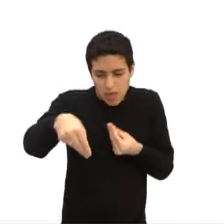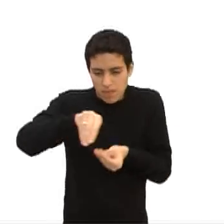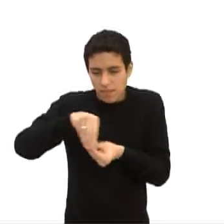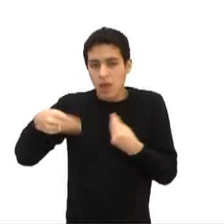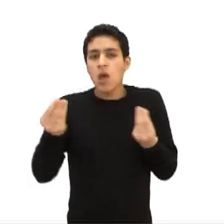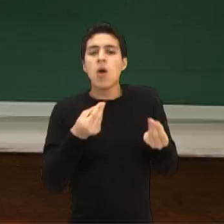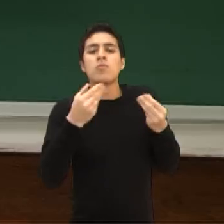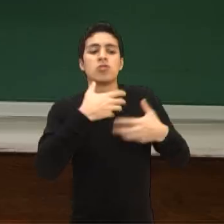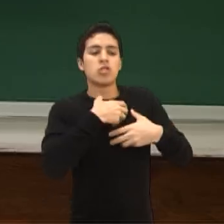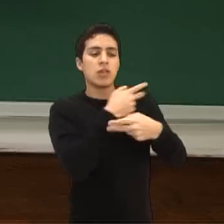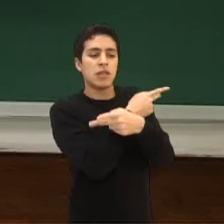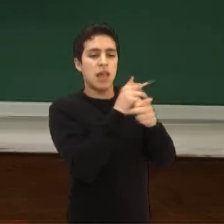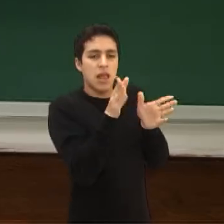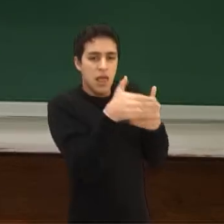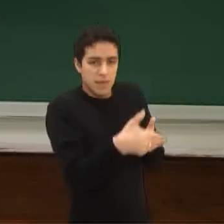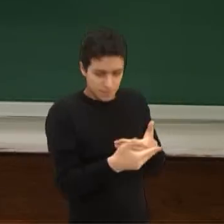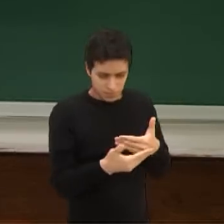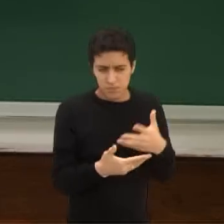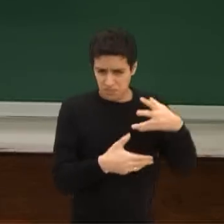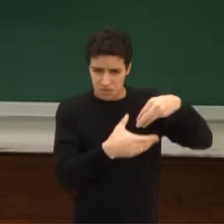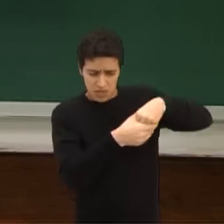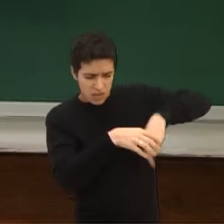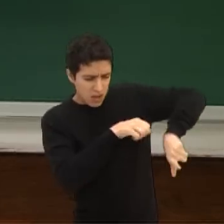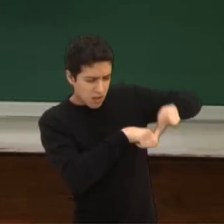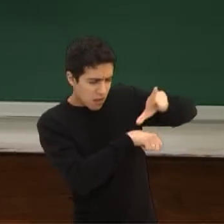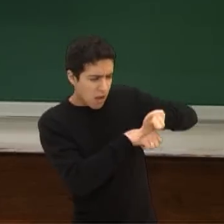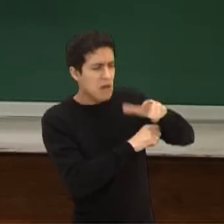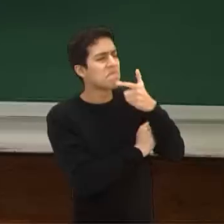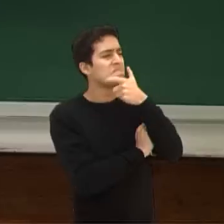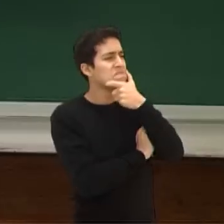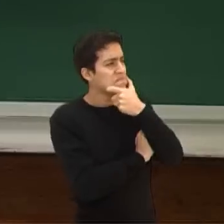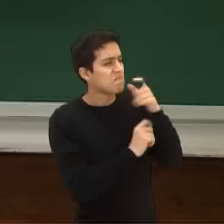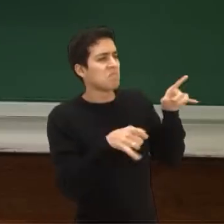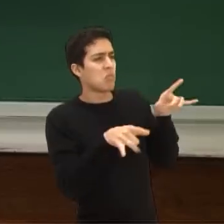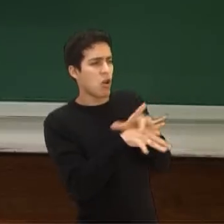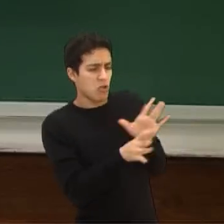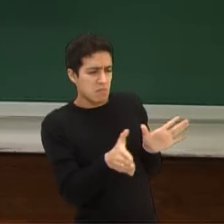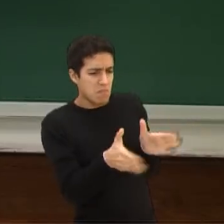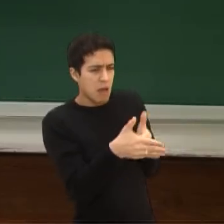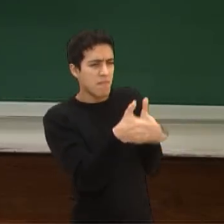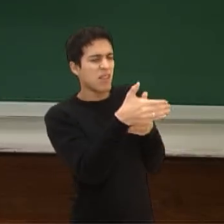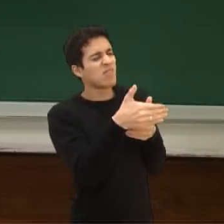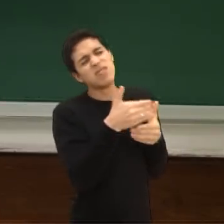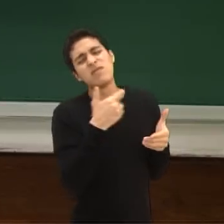já tem uma loja com algumas caixas, mas ela quer mudar. Vamos repaginar, mudar.